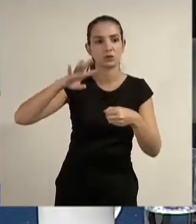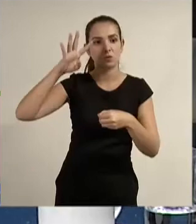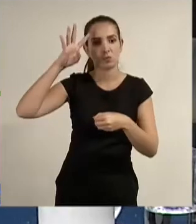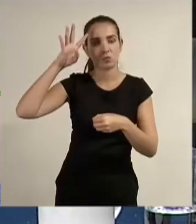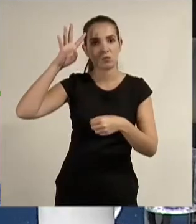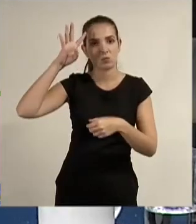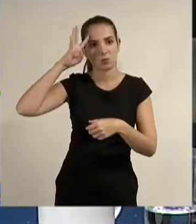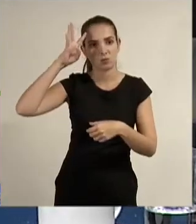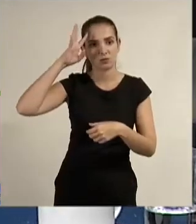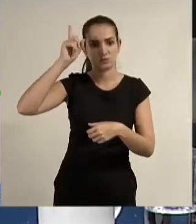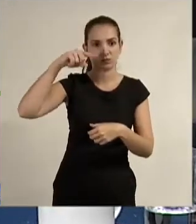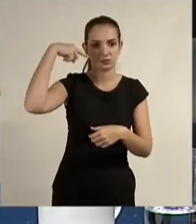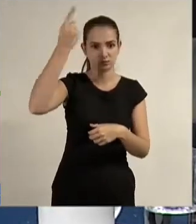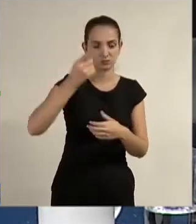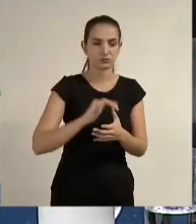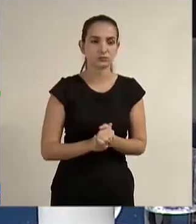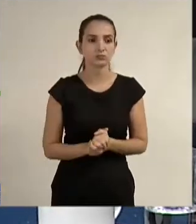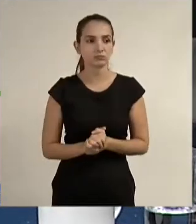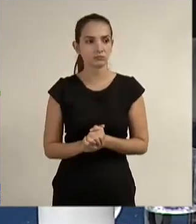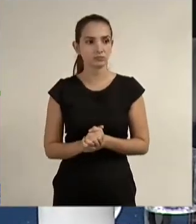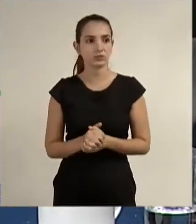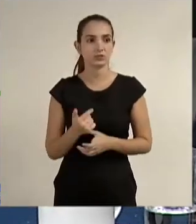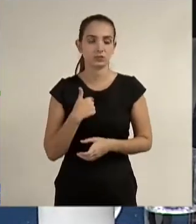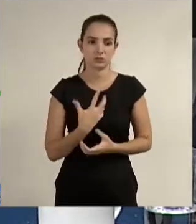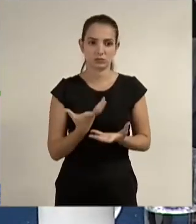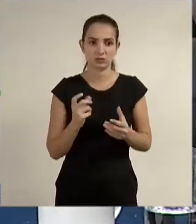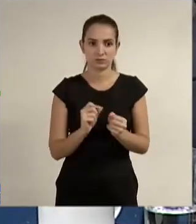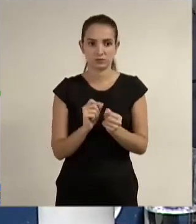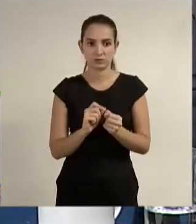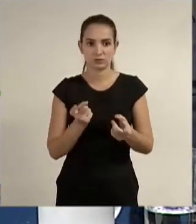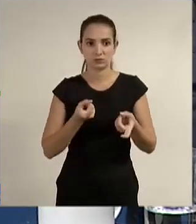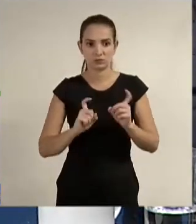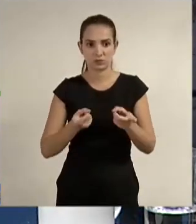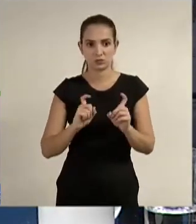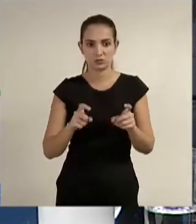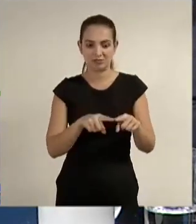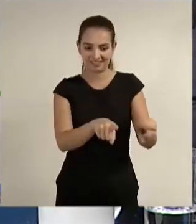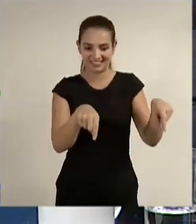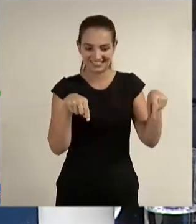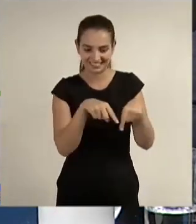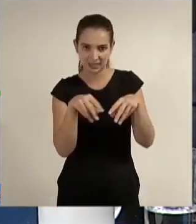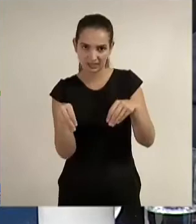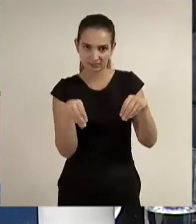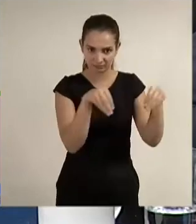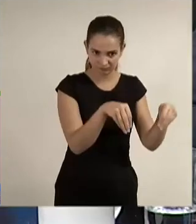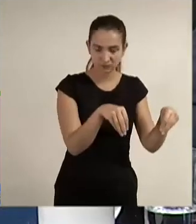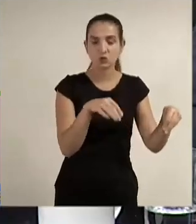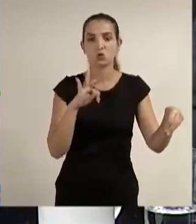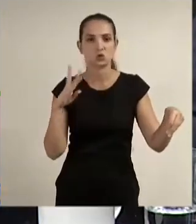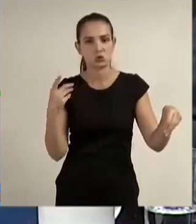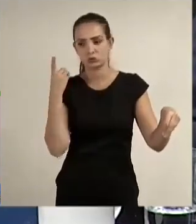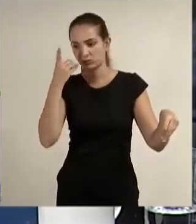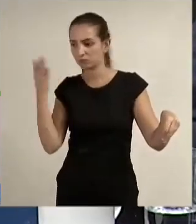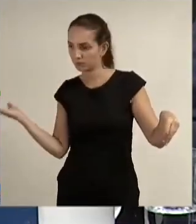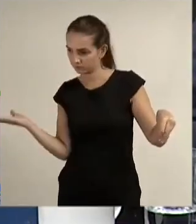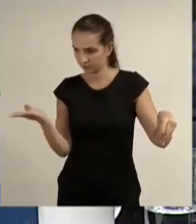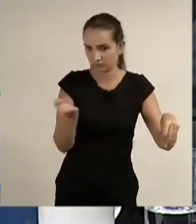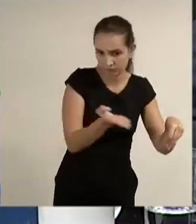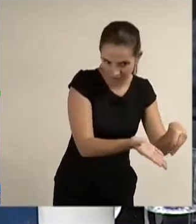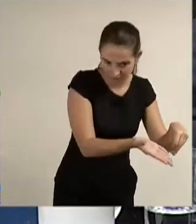gostaria de que a gente fizesse uma reunião na sala em anexo. Todos os senhores deputados, depois da sessão, estão